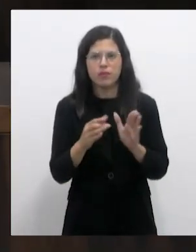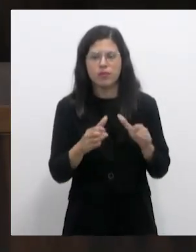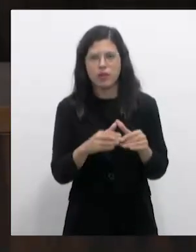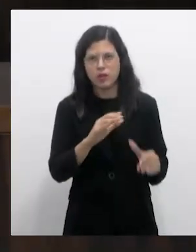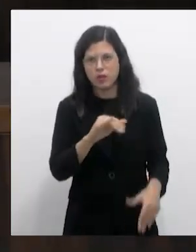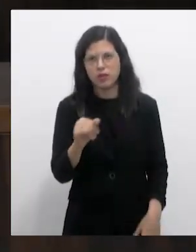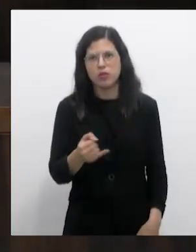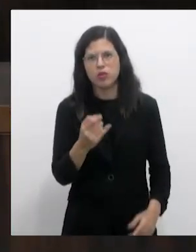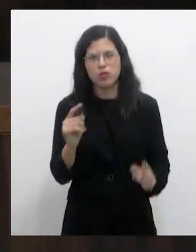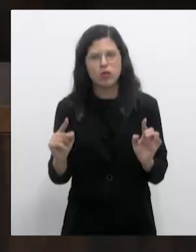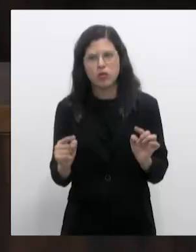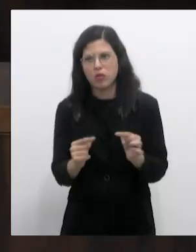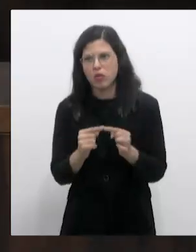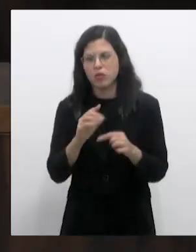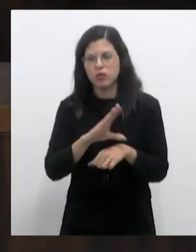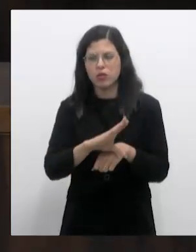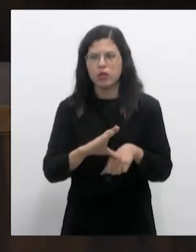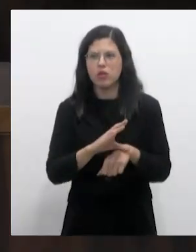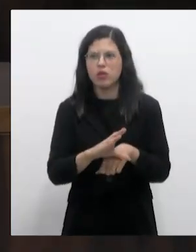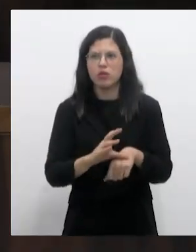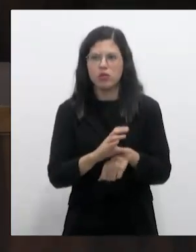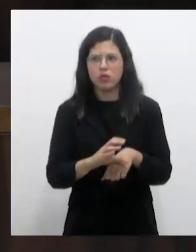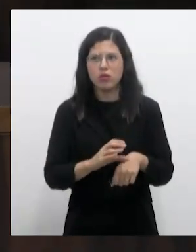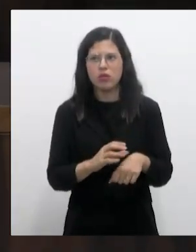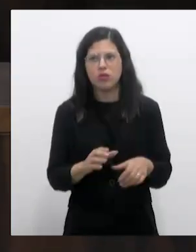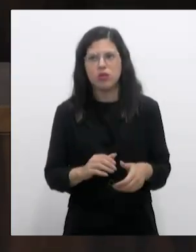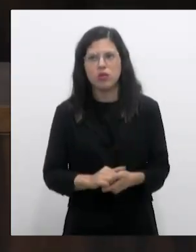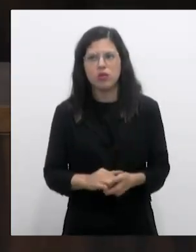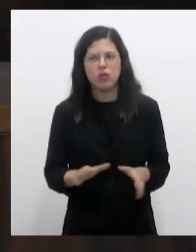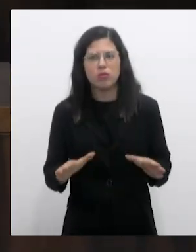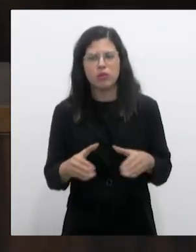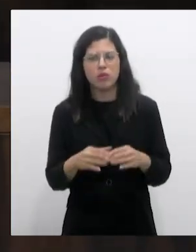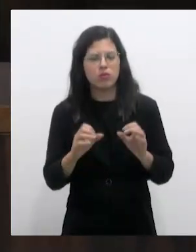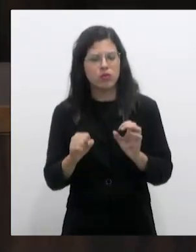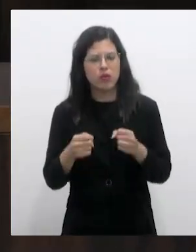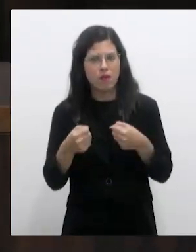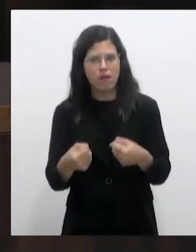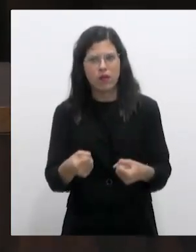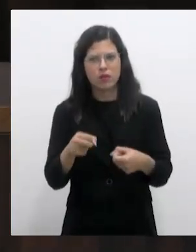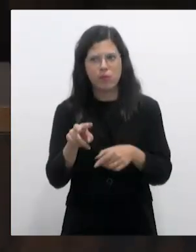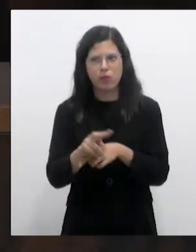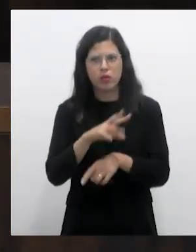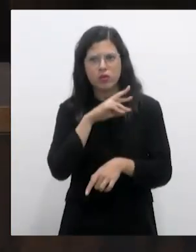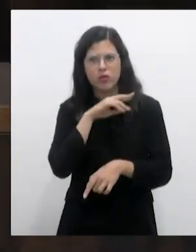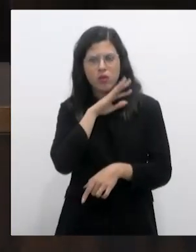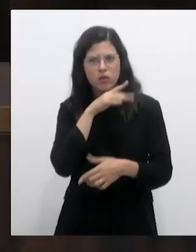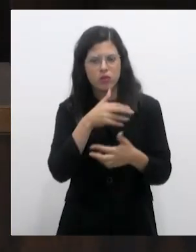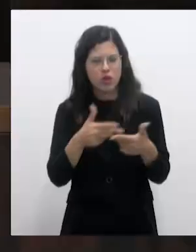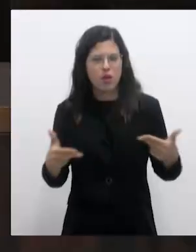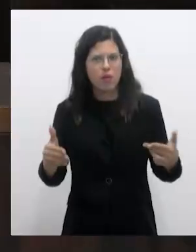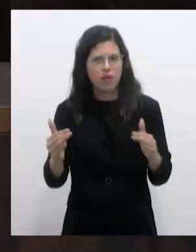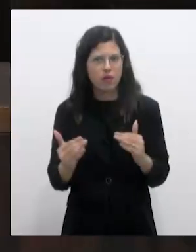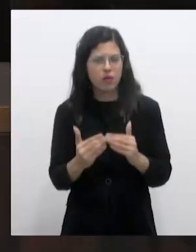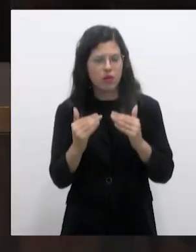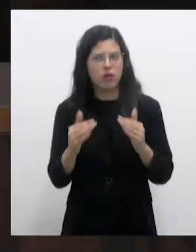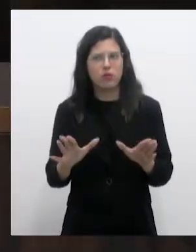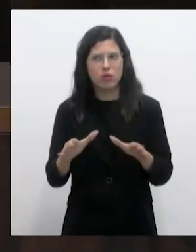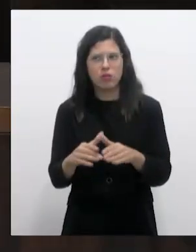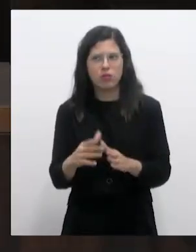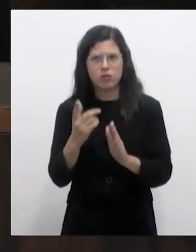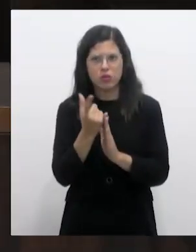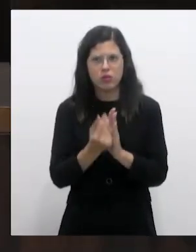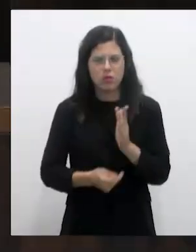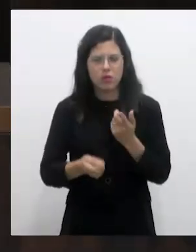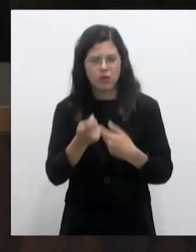e Justiça pela Constitucionalidade, de Defesa e Proteção dos Animais favorável e de Orçamento,